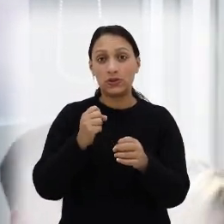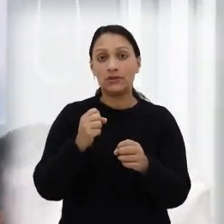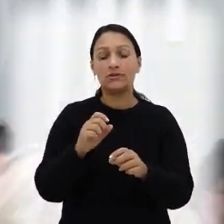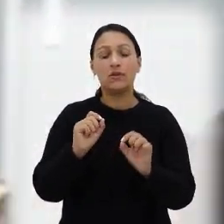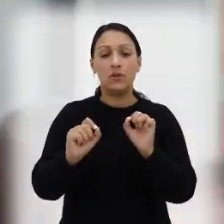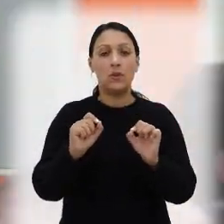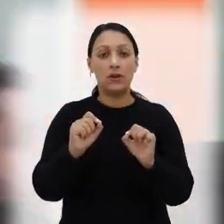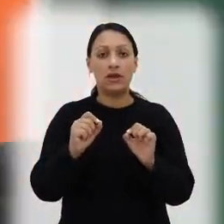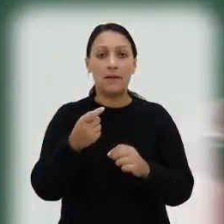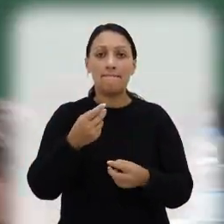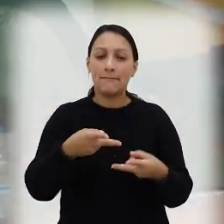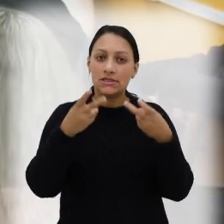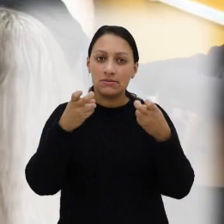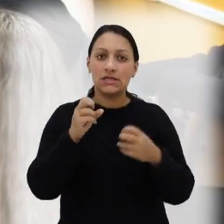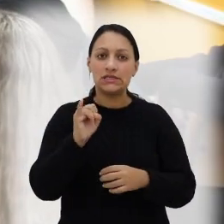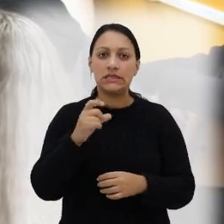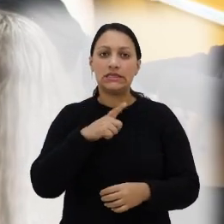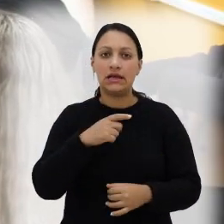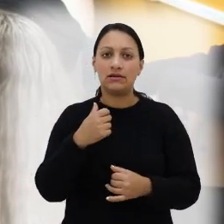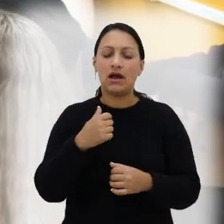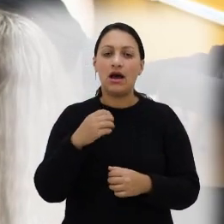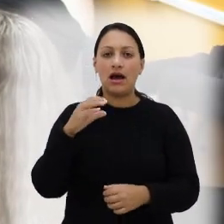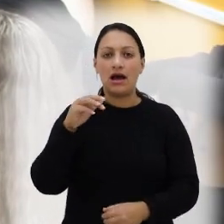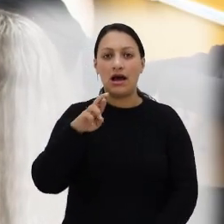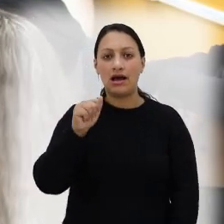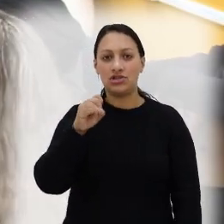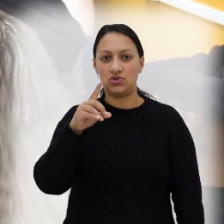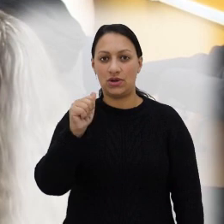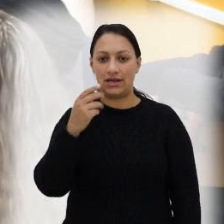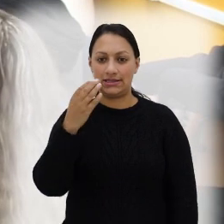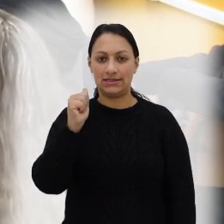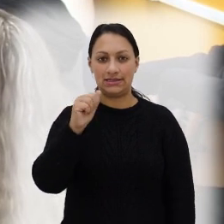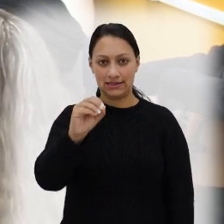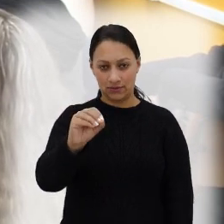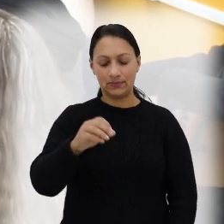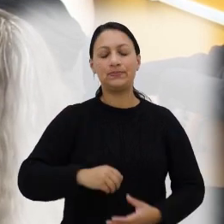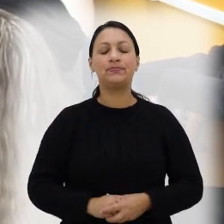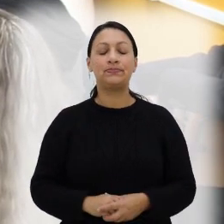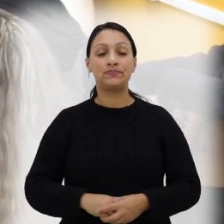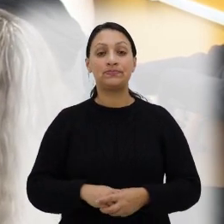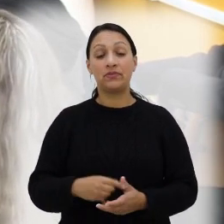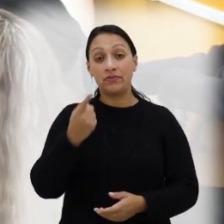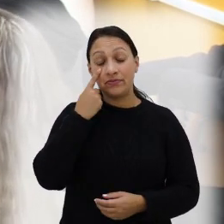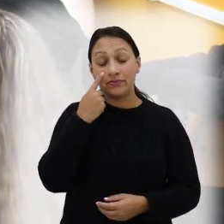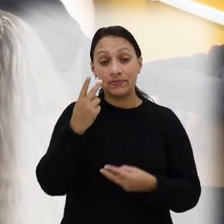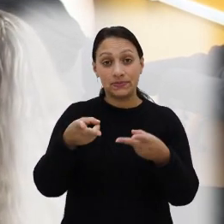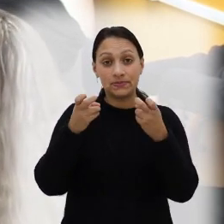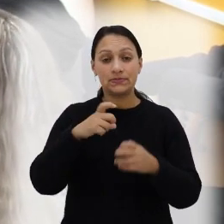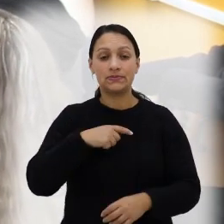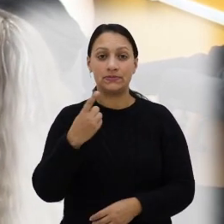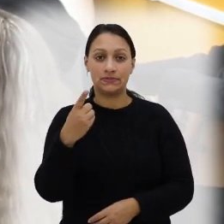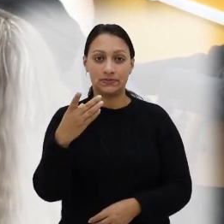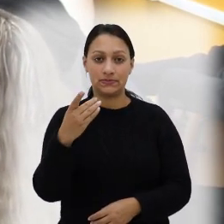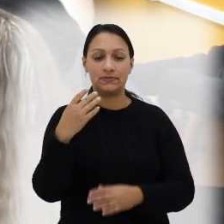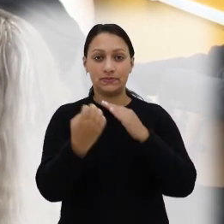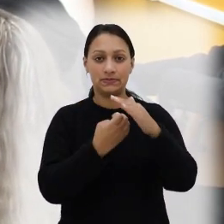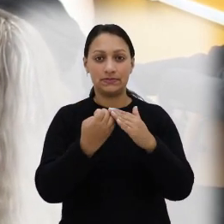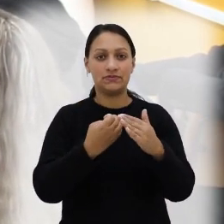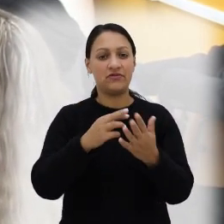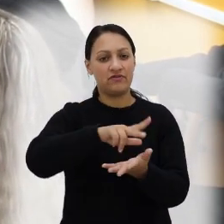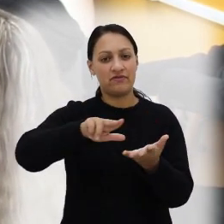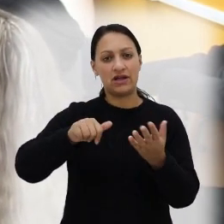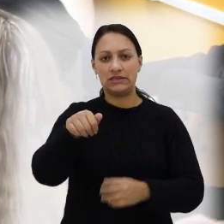Obrigada, pessoal. Então, vocês perceberam que a gente tem 14 empresas de diversos ramos. A